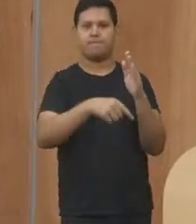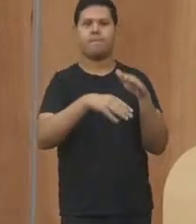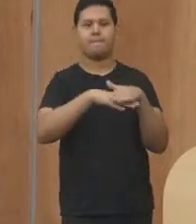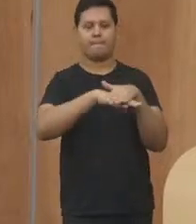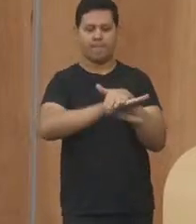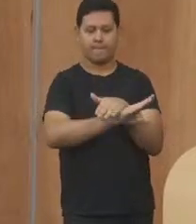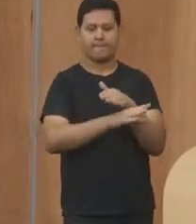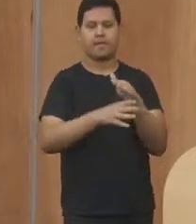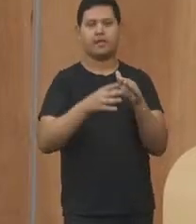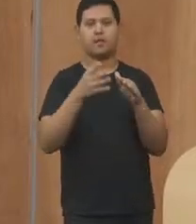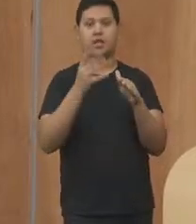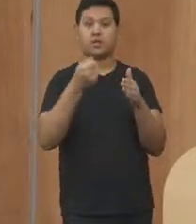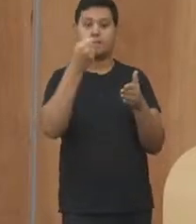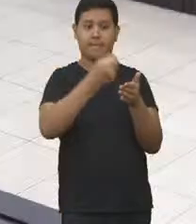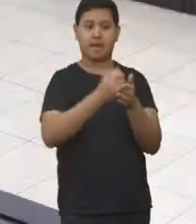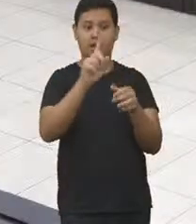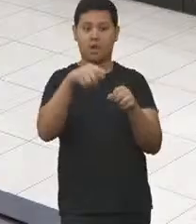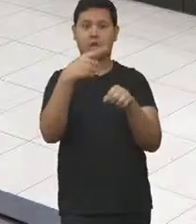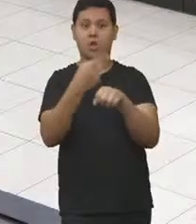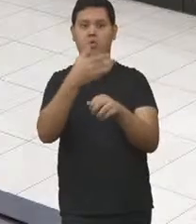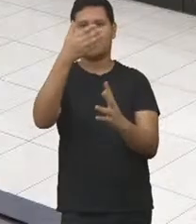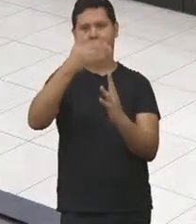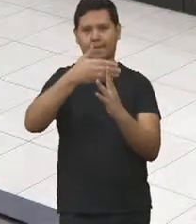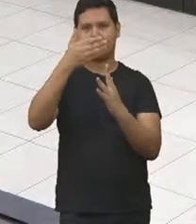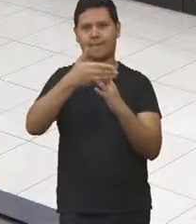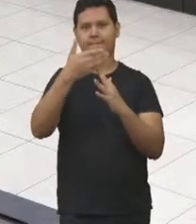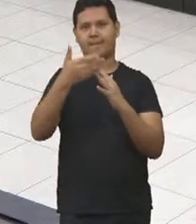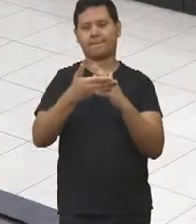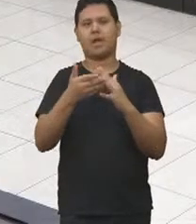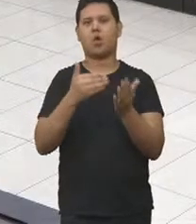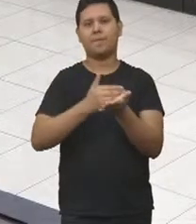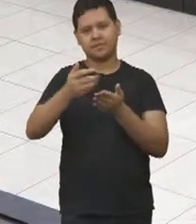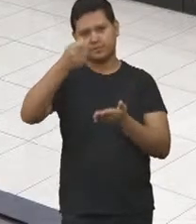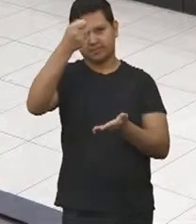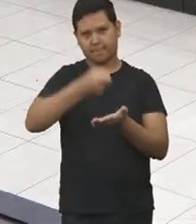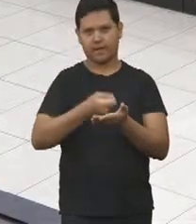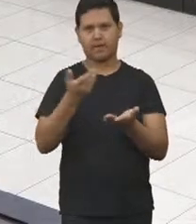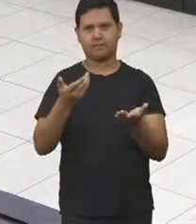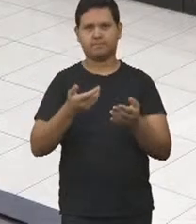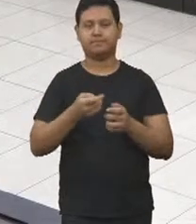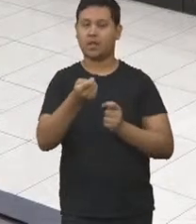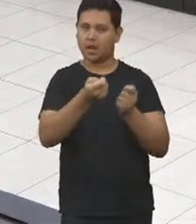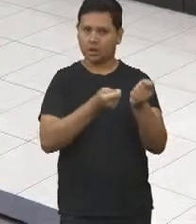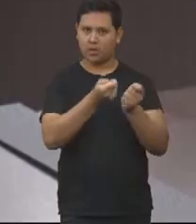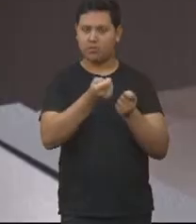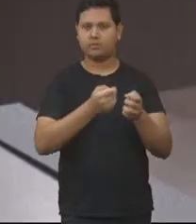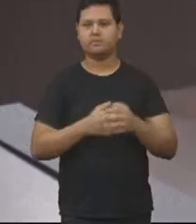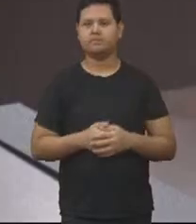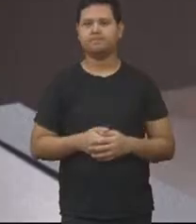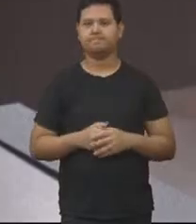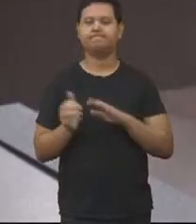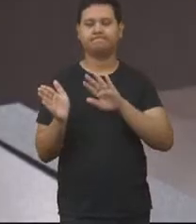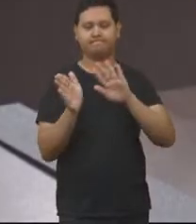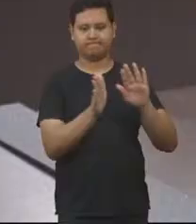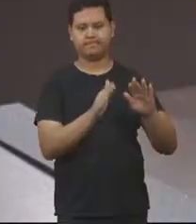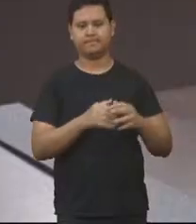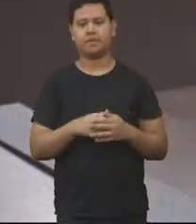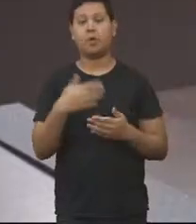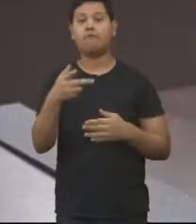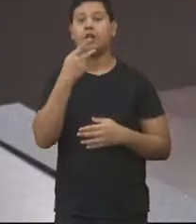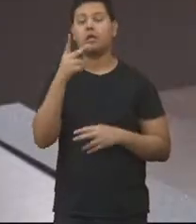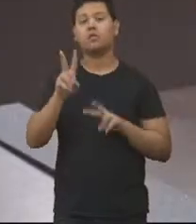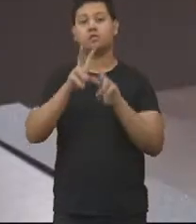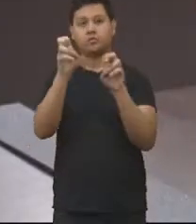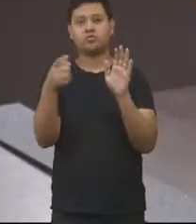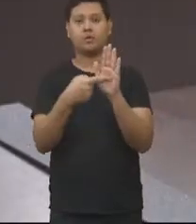está parcelada. Desculpa que eu não tinha visto cancelado. Não, aqui, tranquilo. tá certinho. Agora vamos então falar um pouquinho de